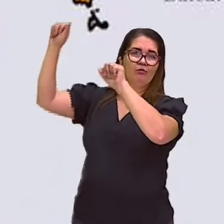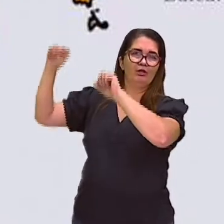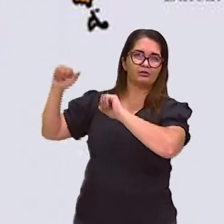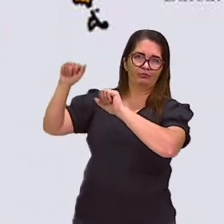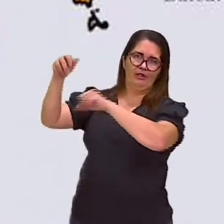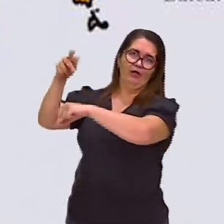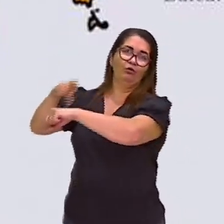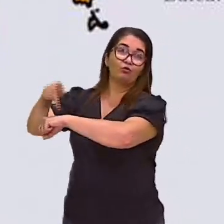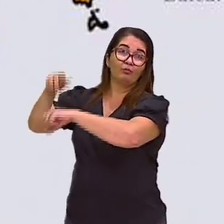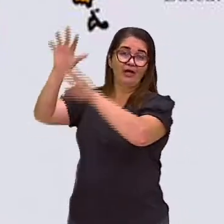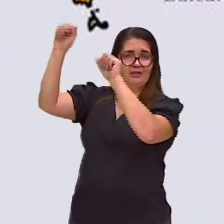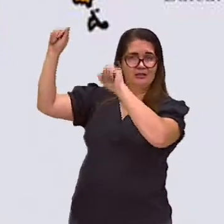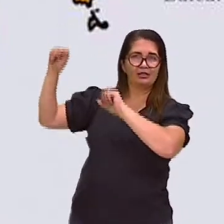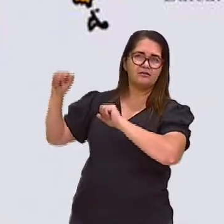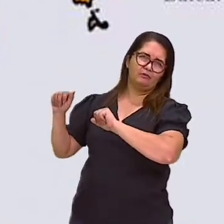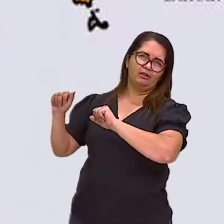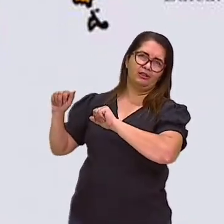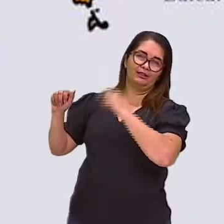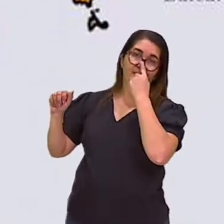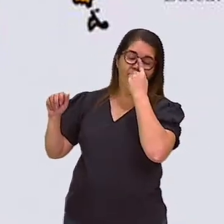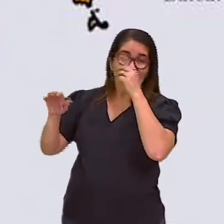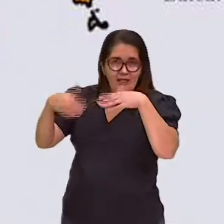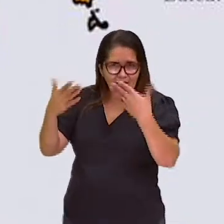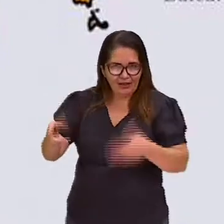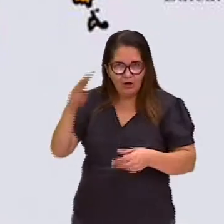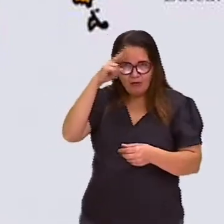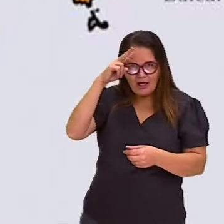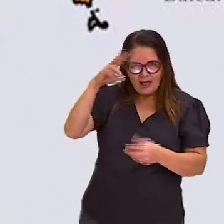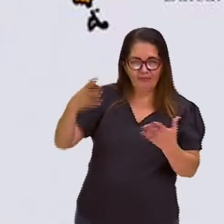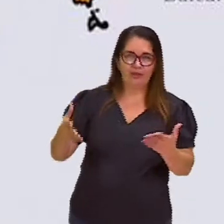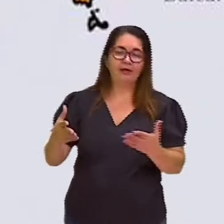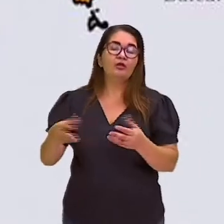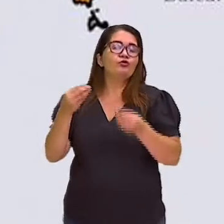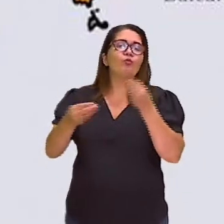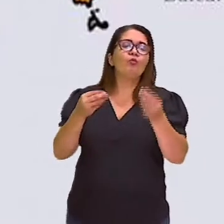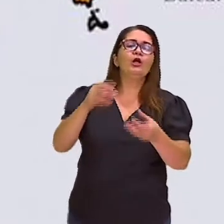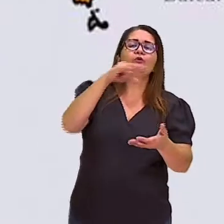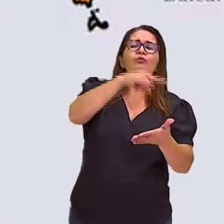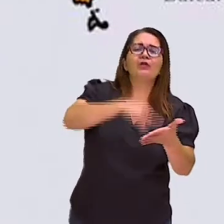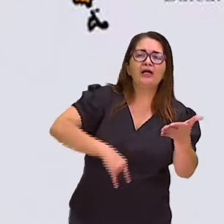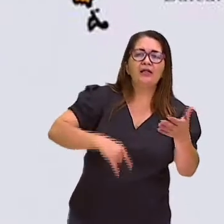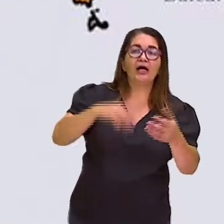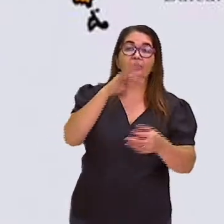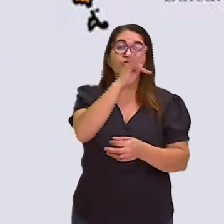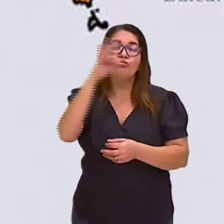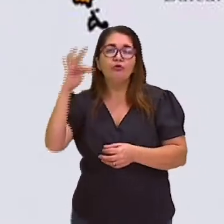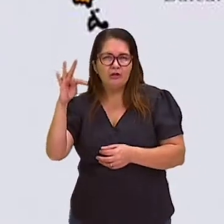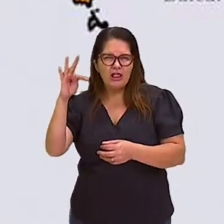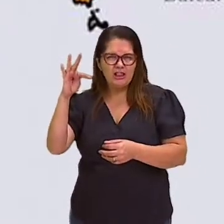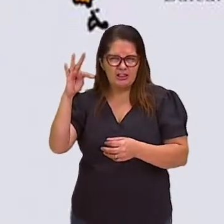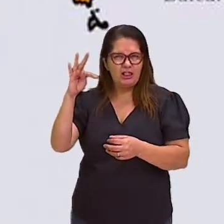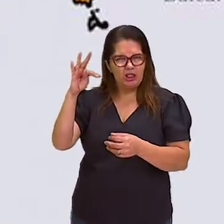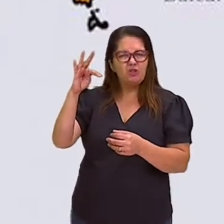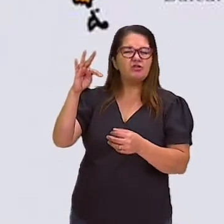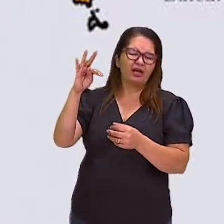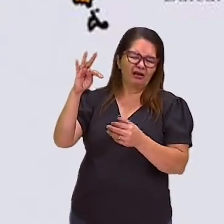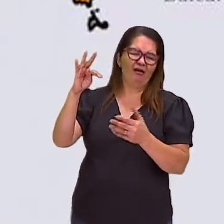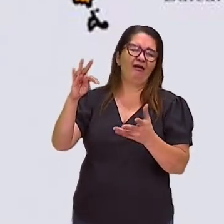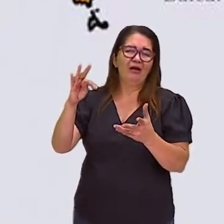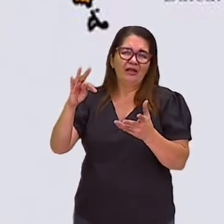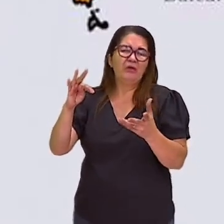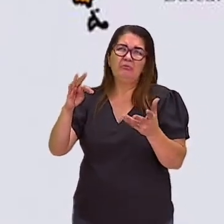coroas, que o Tratado de Tordesilhas vai perder força, ou seja,